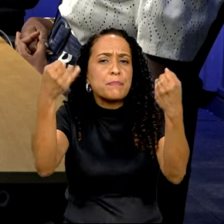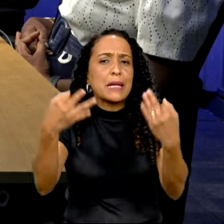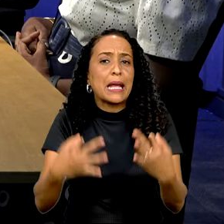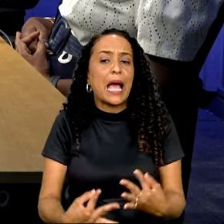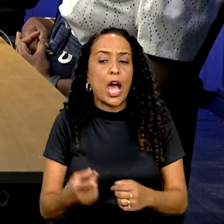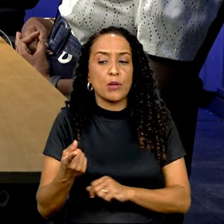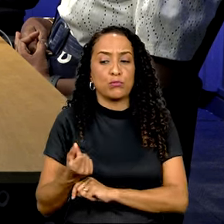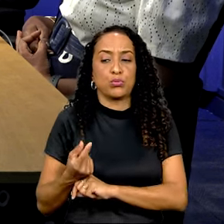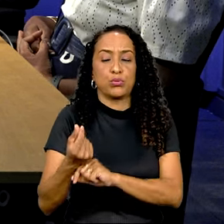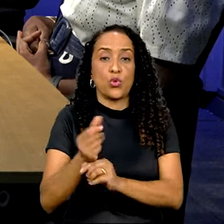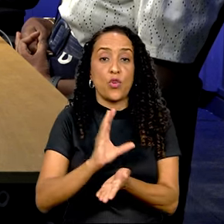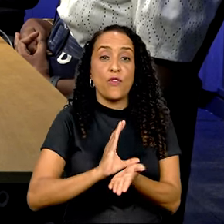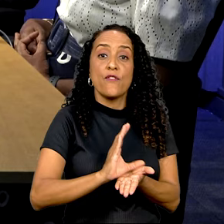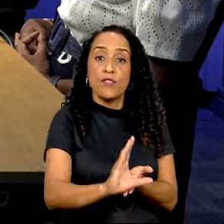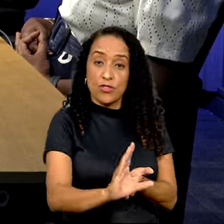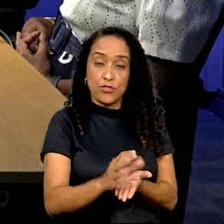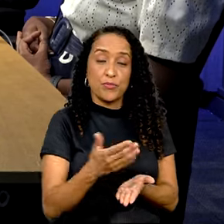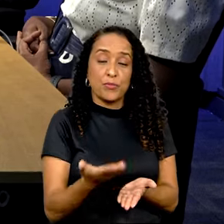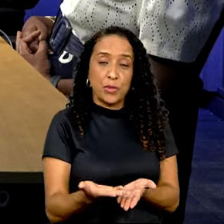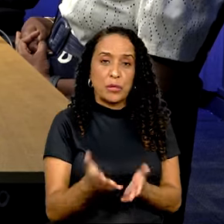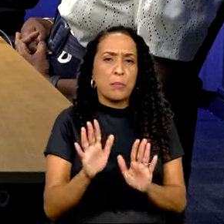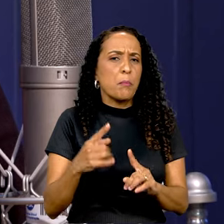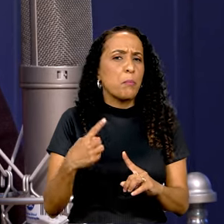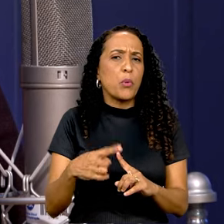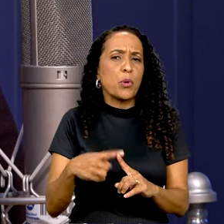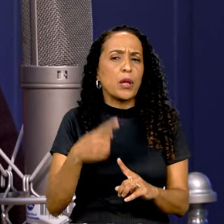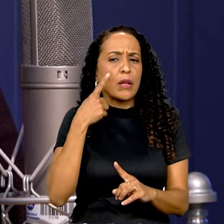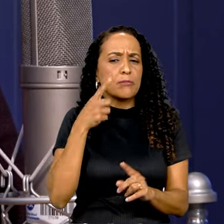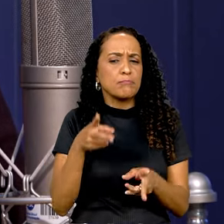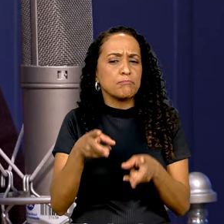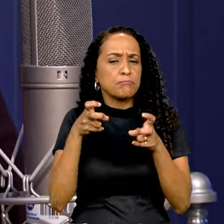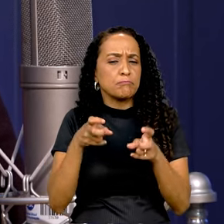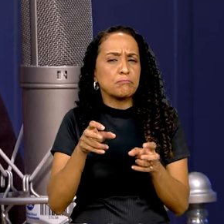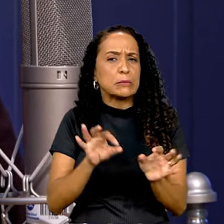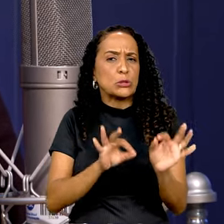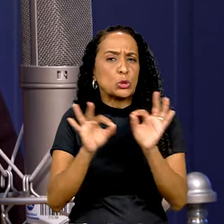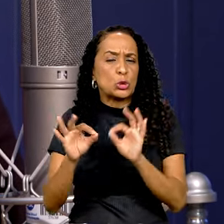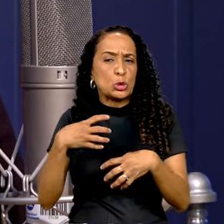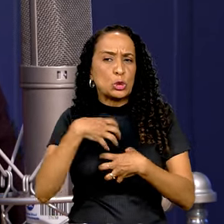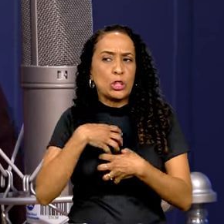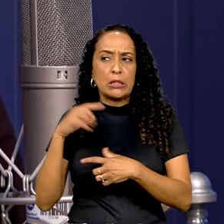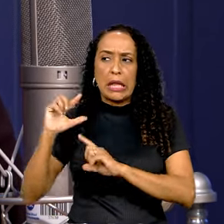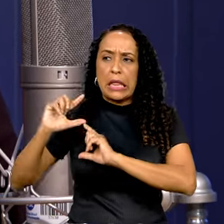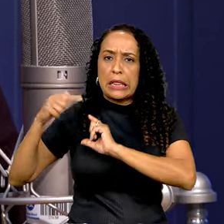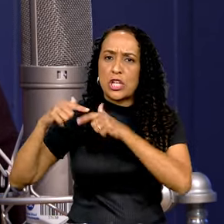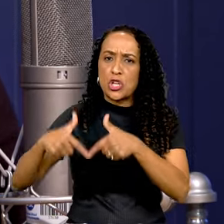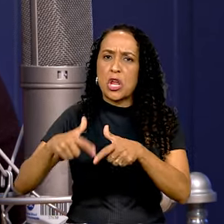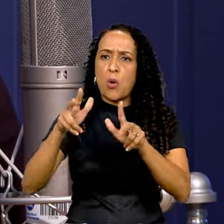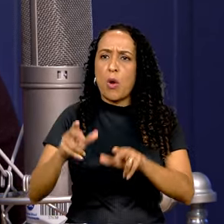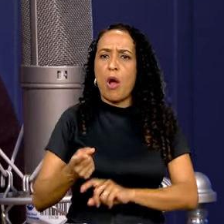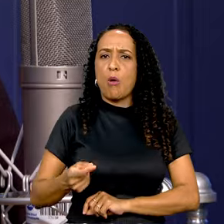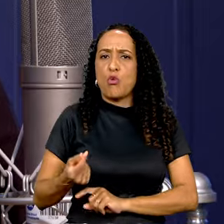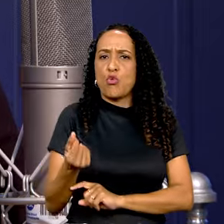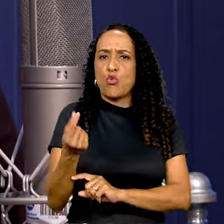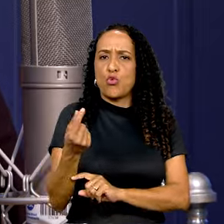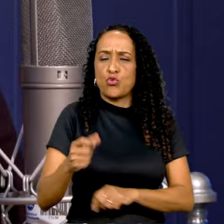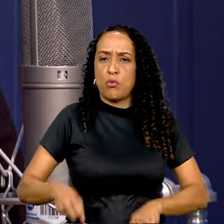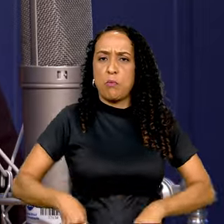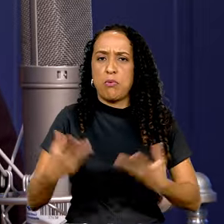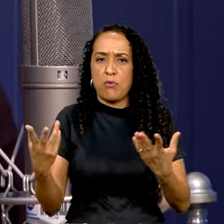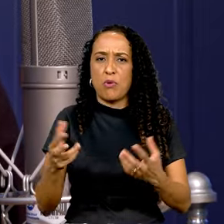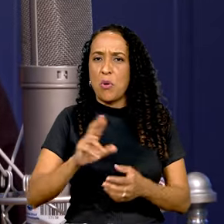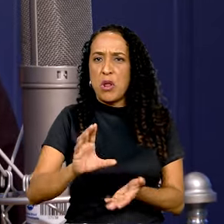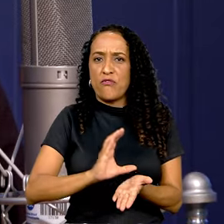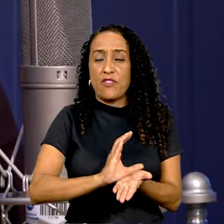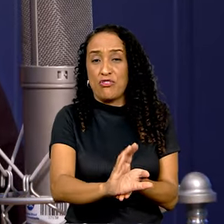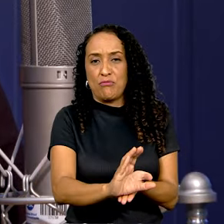justificar no seu orçamento esse investimento Tá mas porque Eles olham de uma maneira muito tradicional como custo e não olham realmente